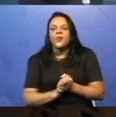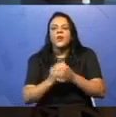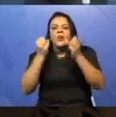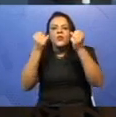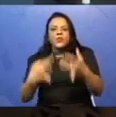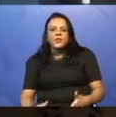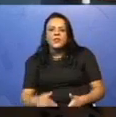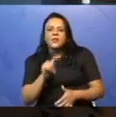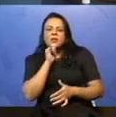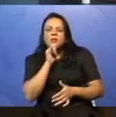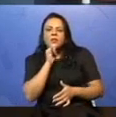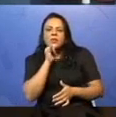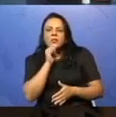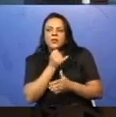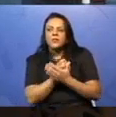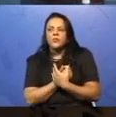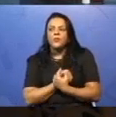um.